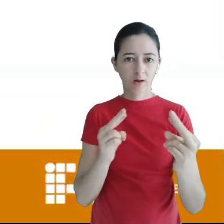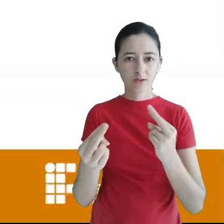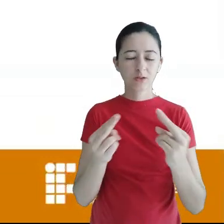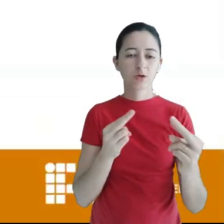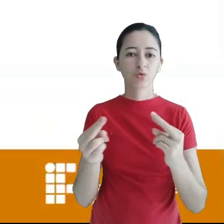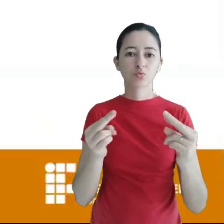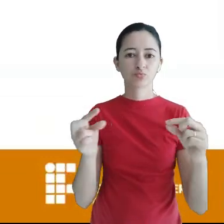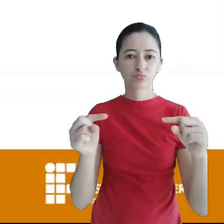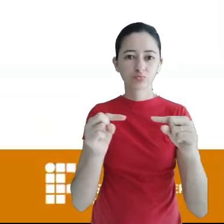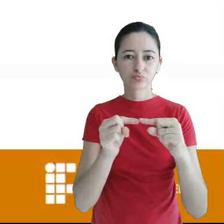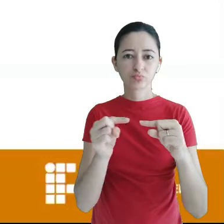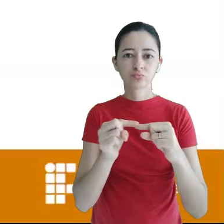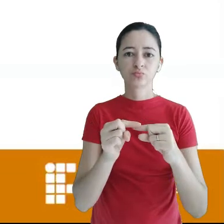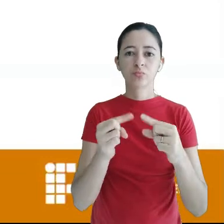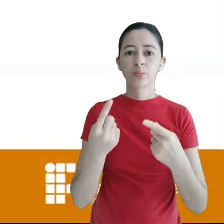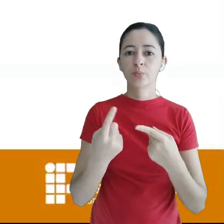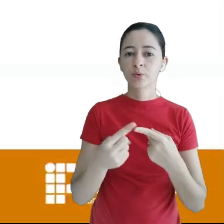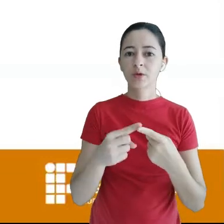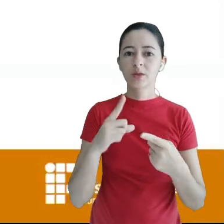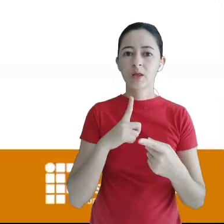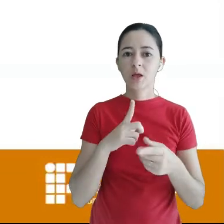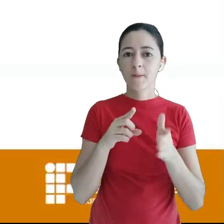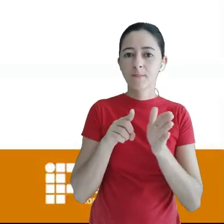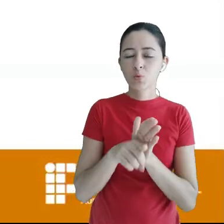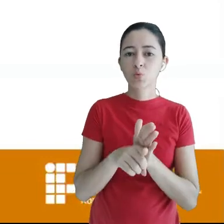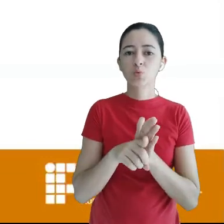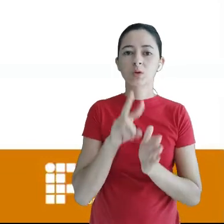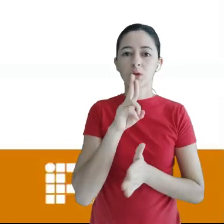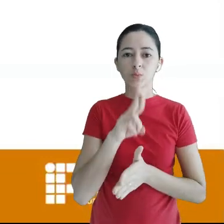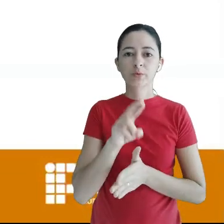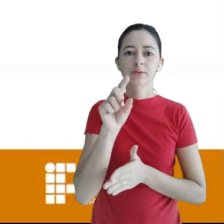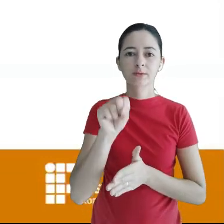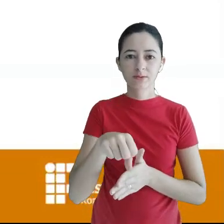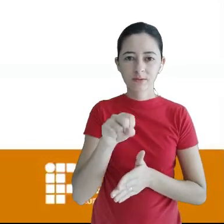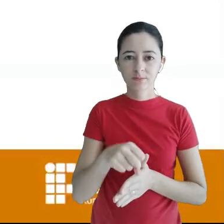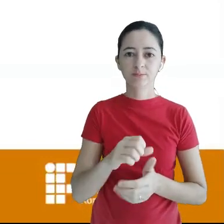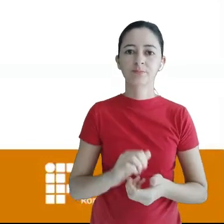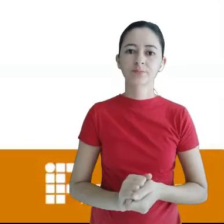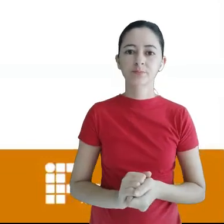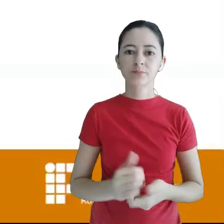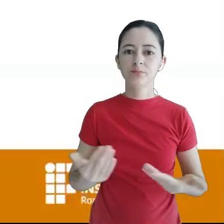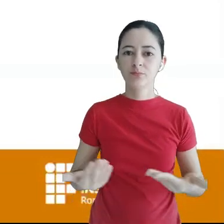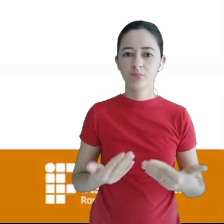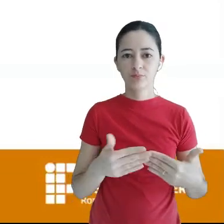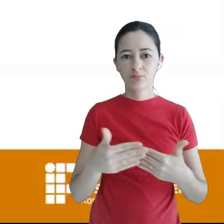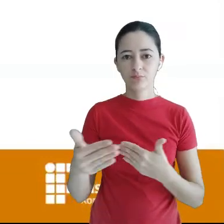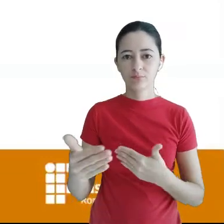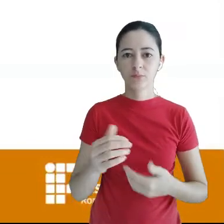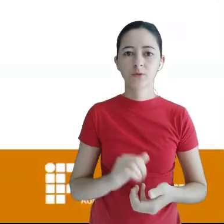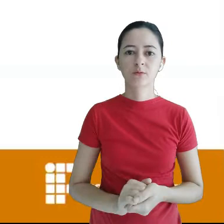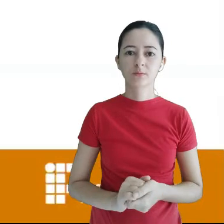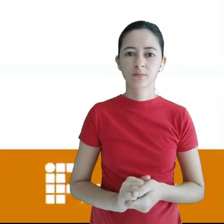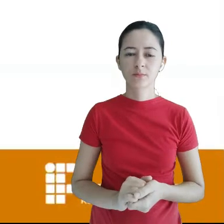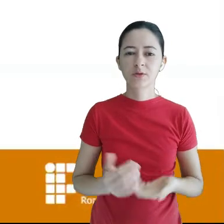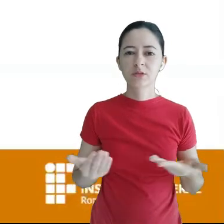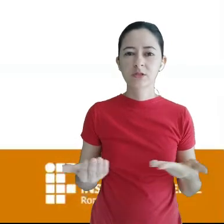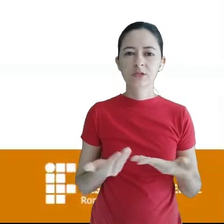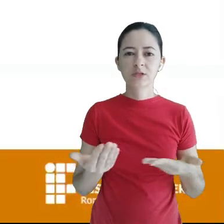e time será relacionado. Porque eu já tenho um sim aqui entre jogador e time, ok? Agora, vamos continuar aqui, ó.